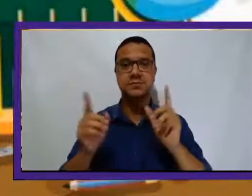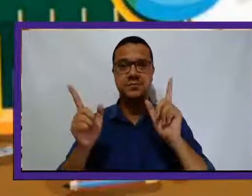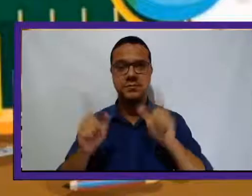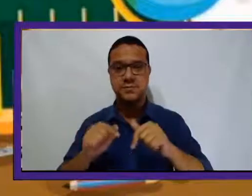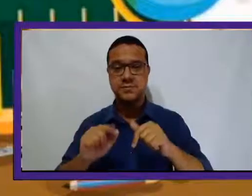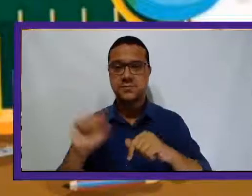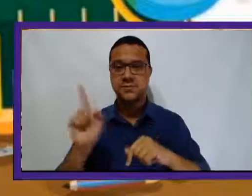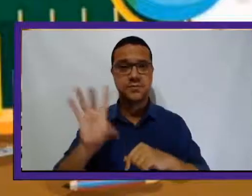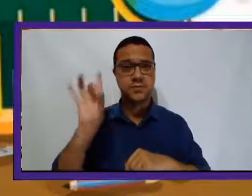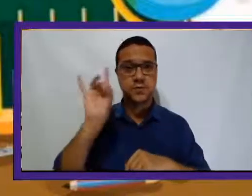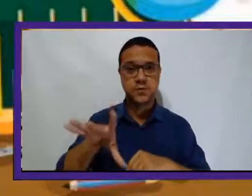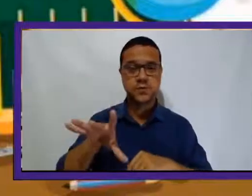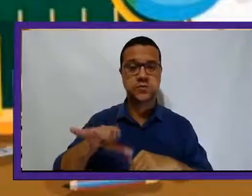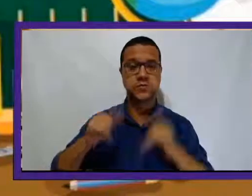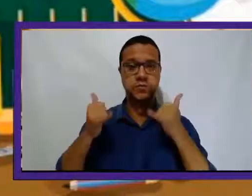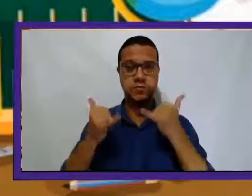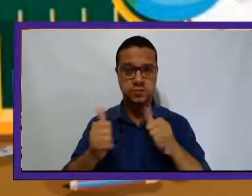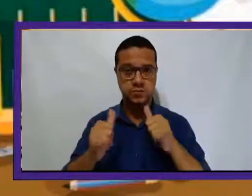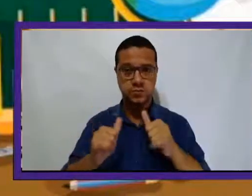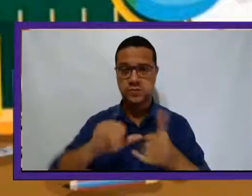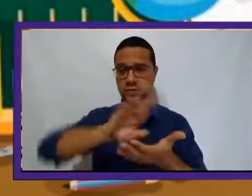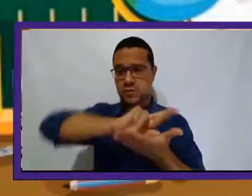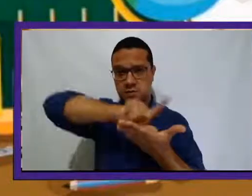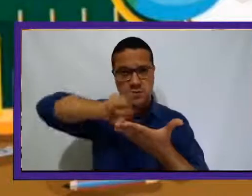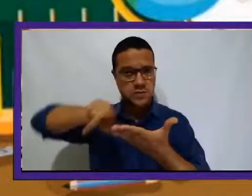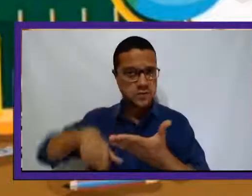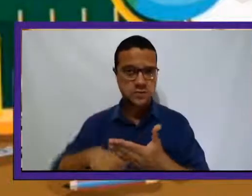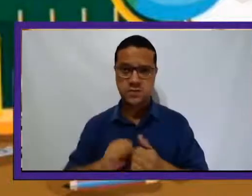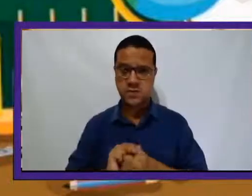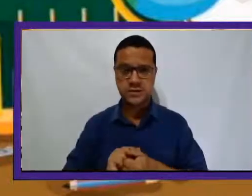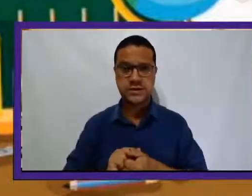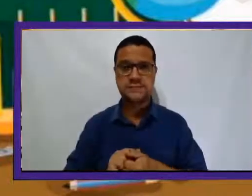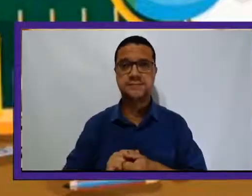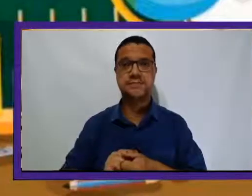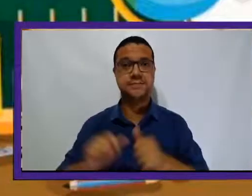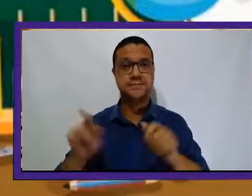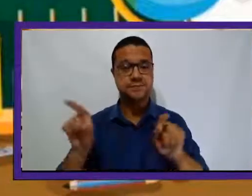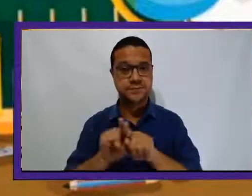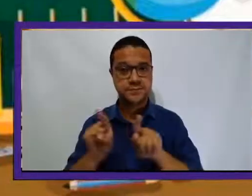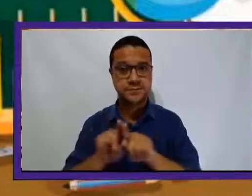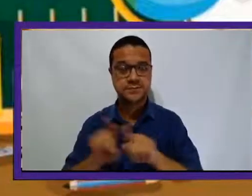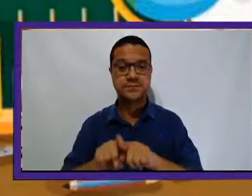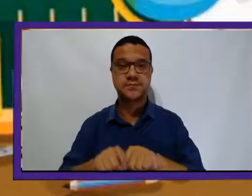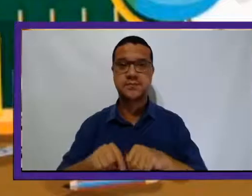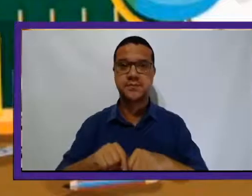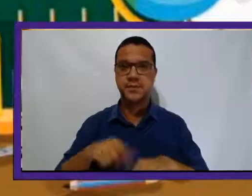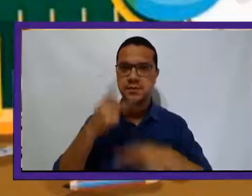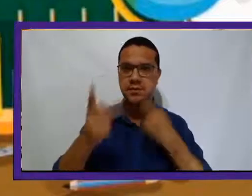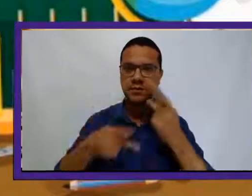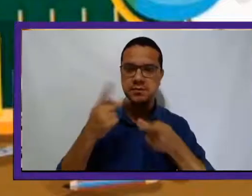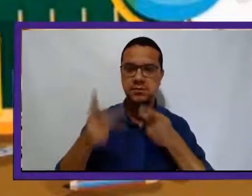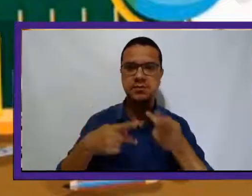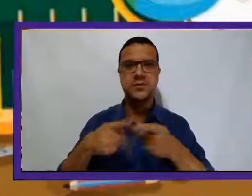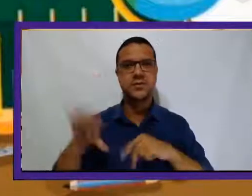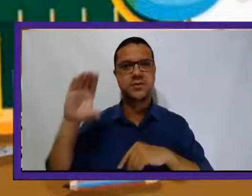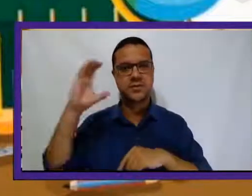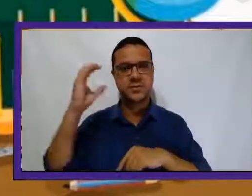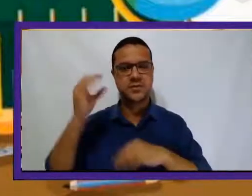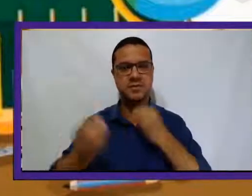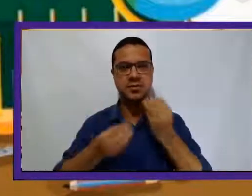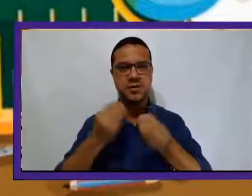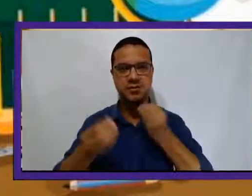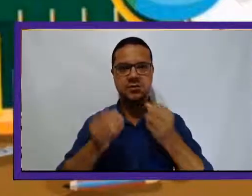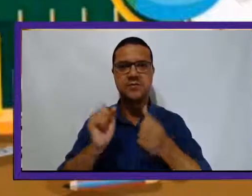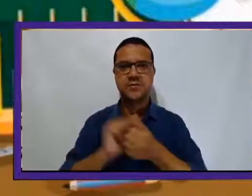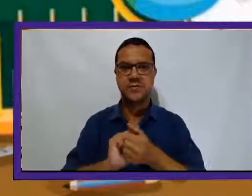Logo Não existe apenas A elétrica Mas também Diversas formas De energia E também A gente sempre fala Muito nas aulas De ciências Quando vai